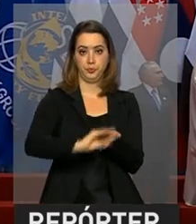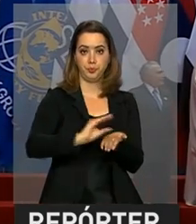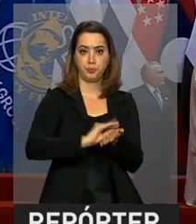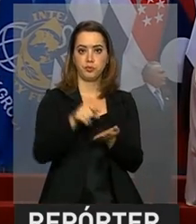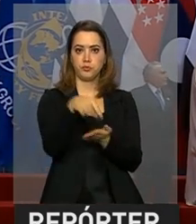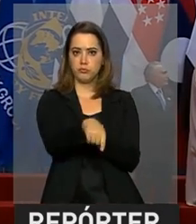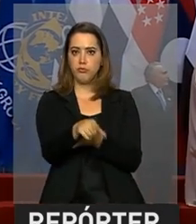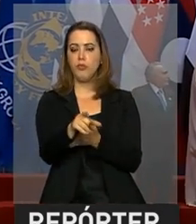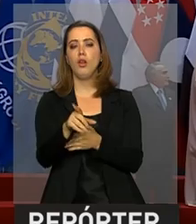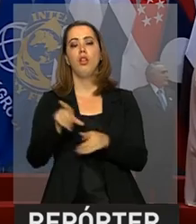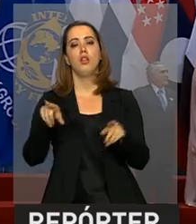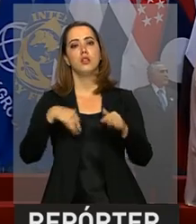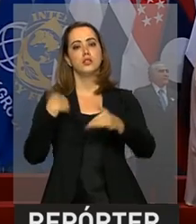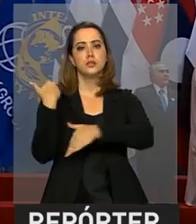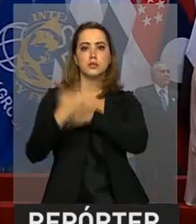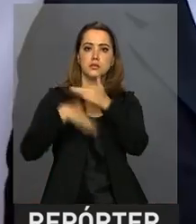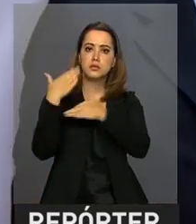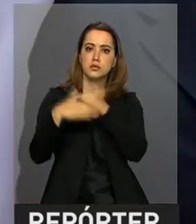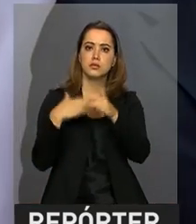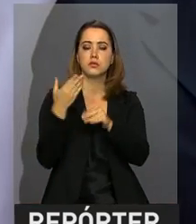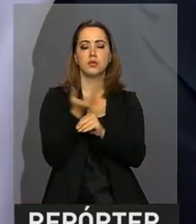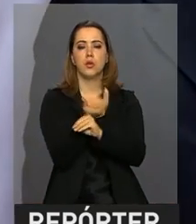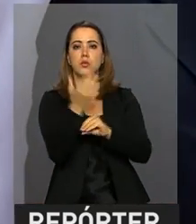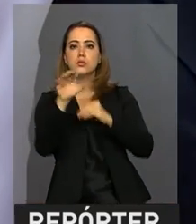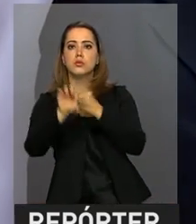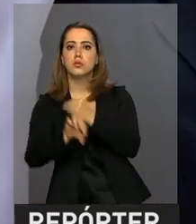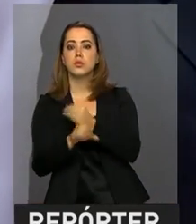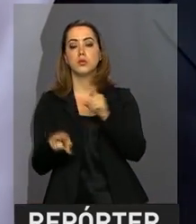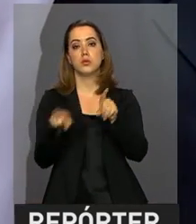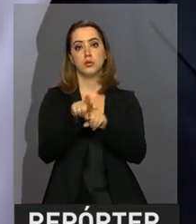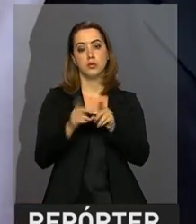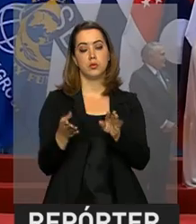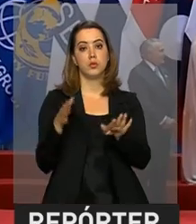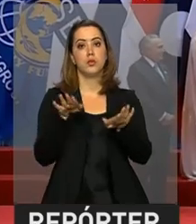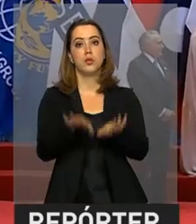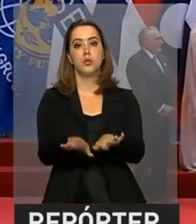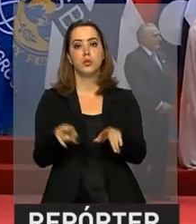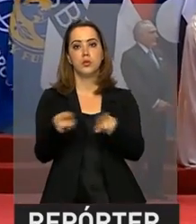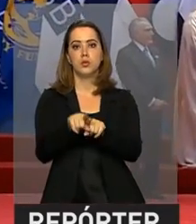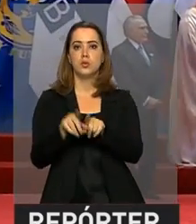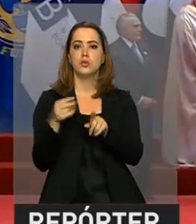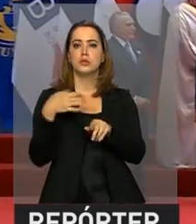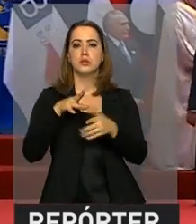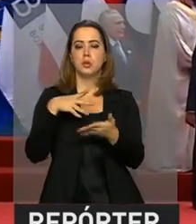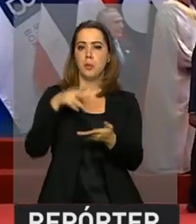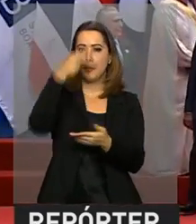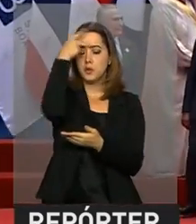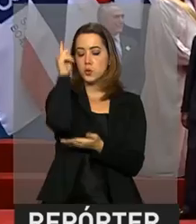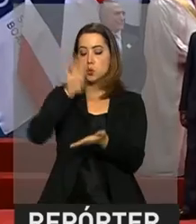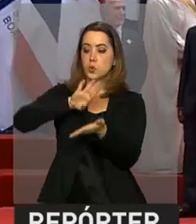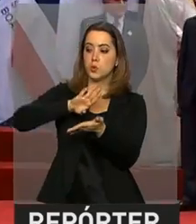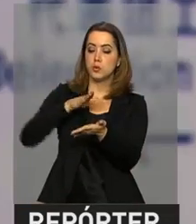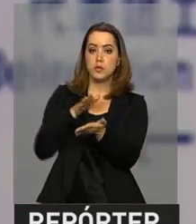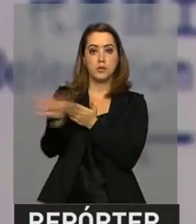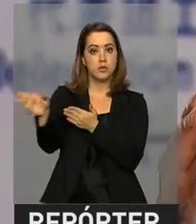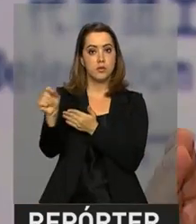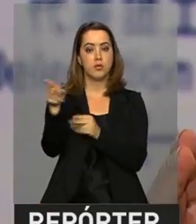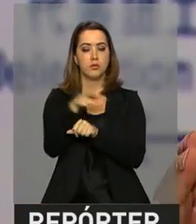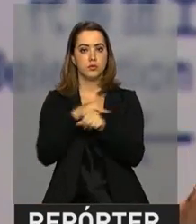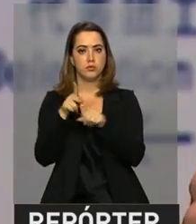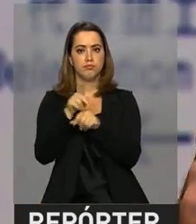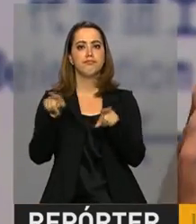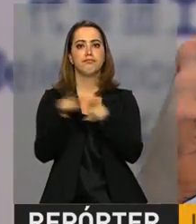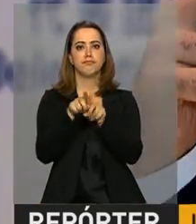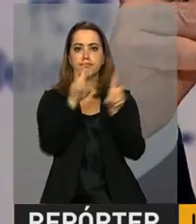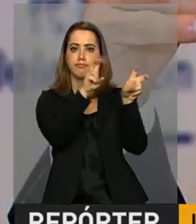e inclusão, além de questões como refugiados, terrorismo e mudança do clima, também estiveram na pauta. Tudo aquilo